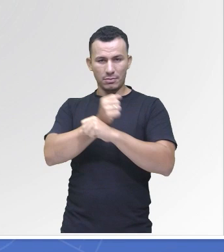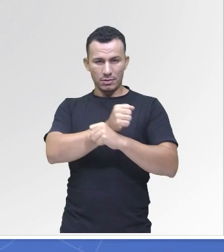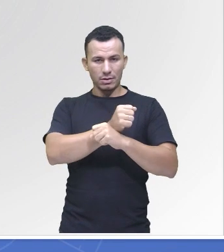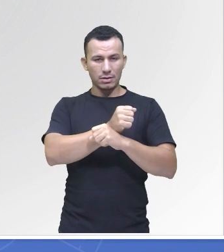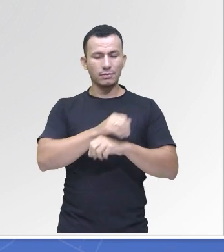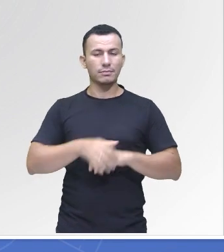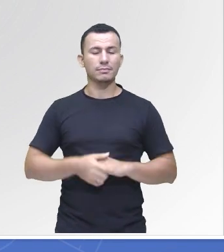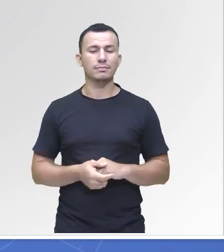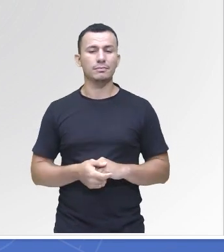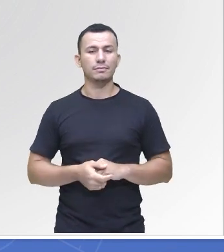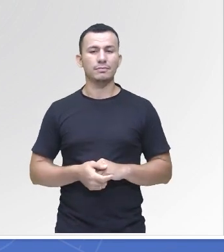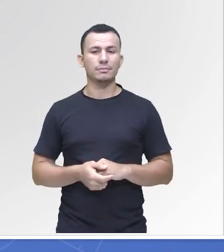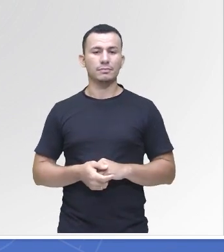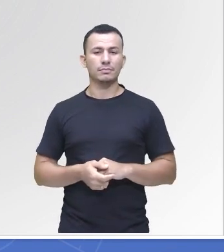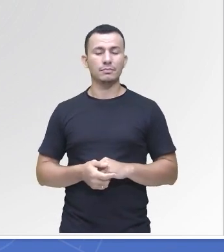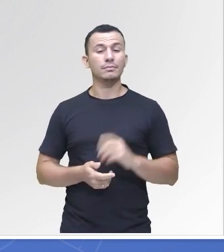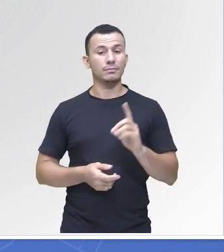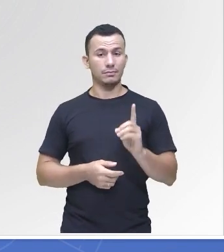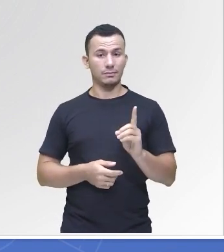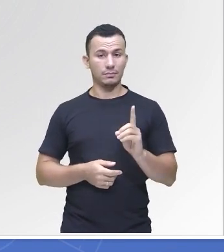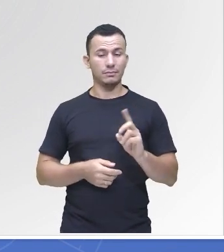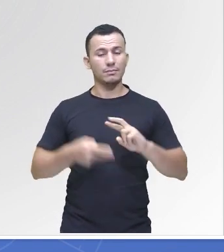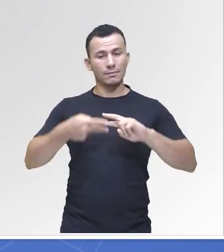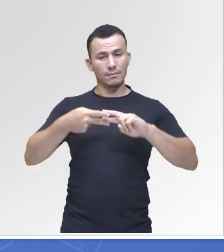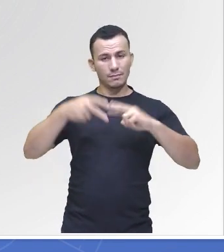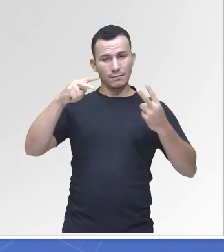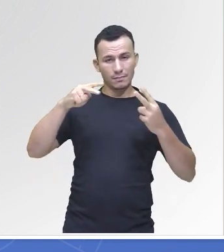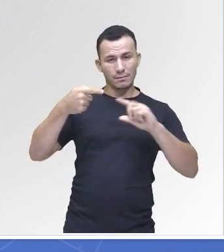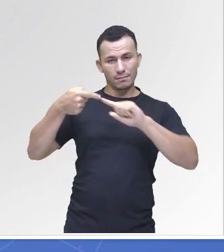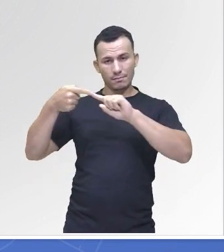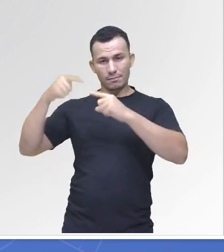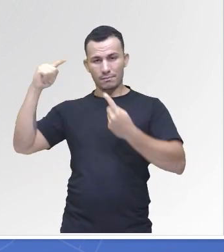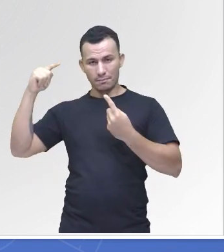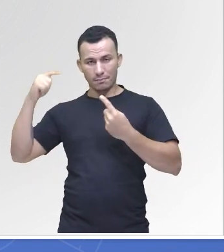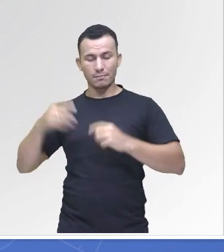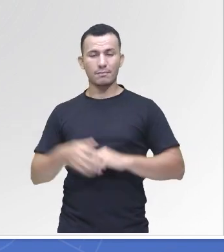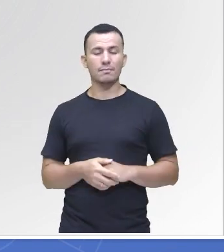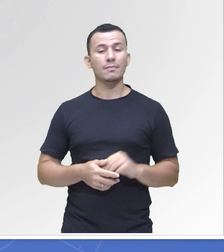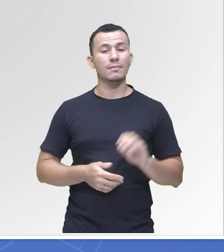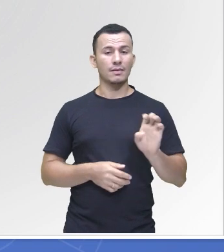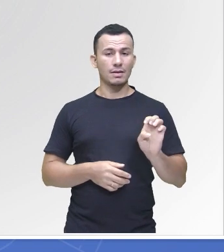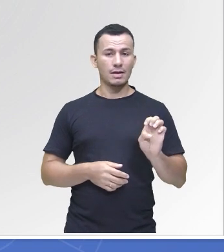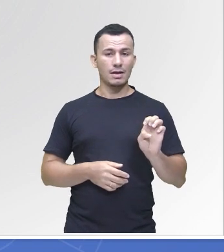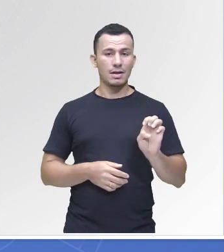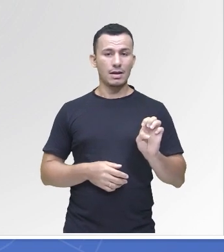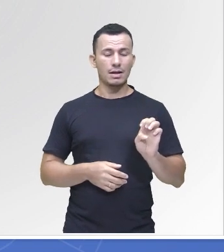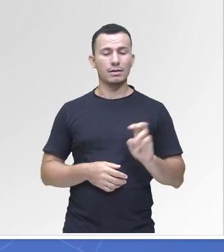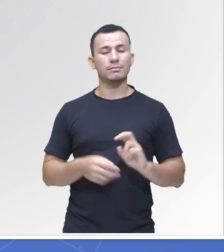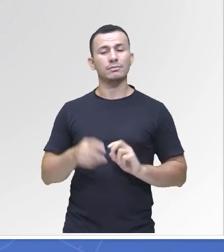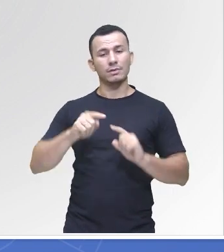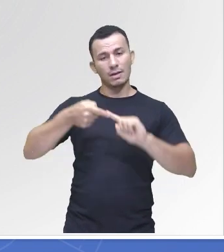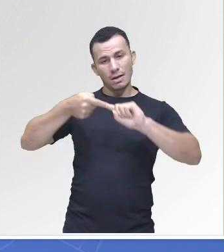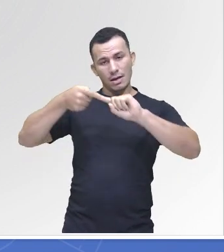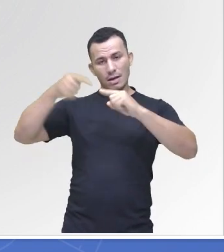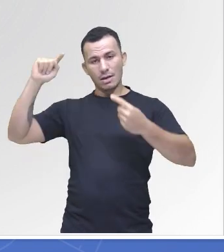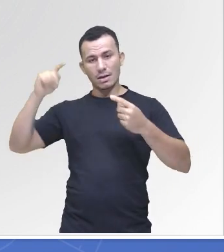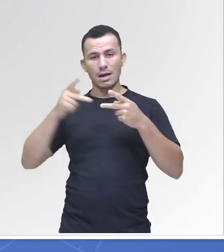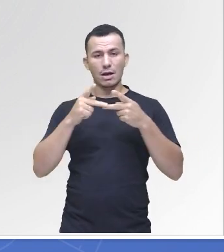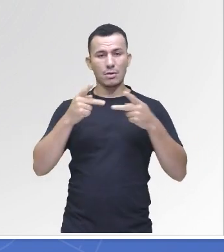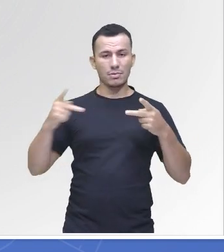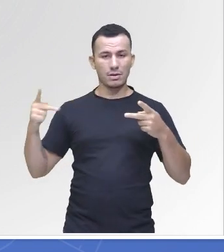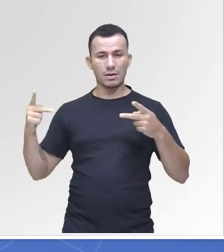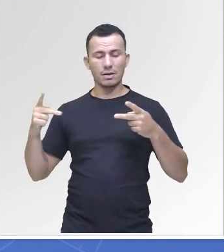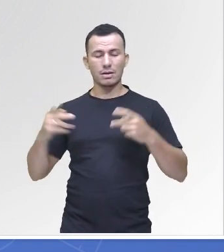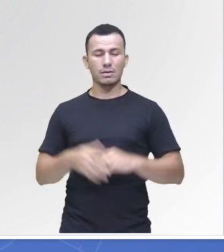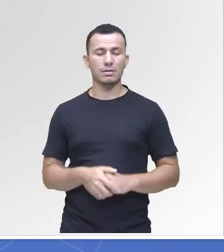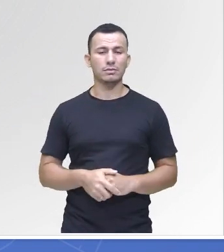ácido nucleico. DNA ou RNA, não, está errado, e RNA e proteínas também está errado. Tá?